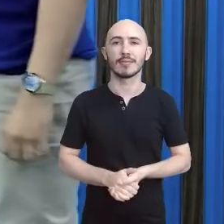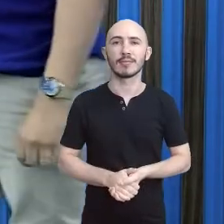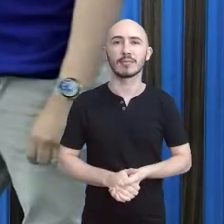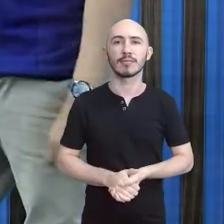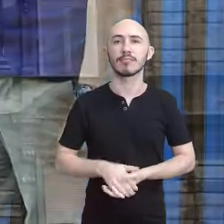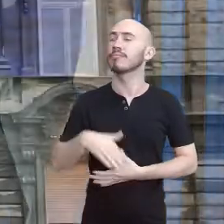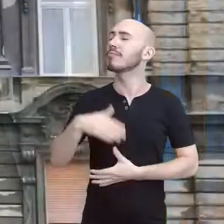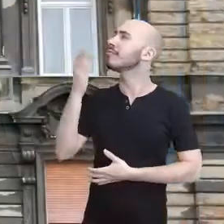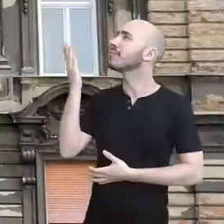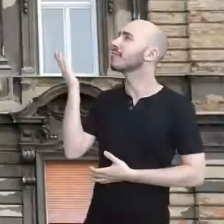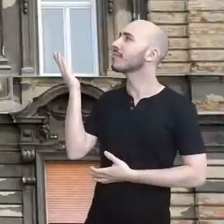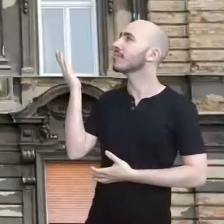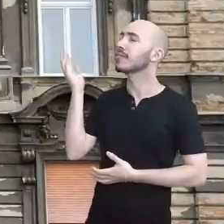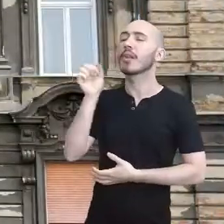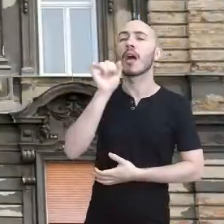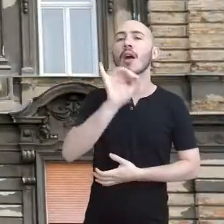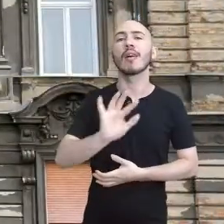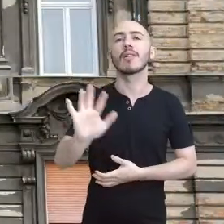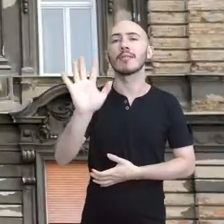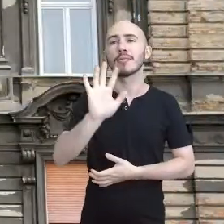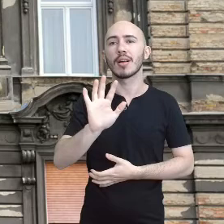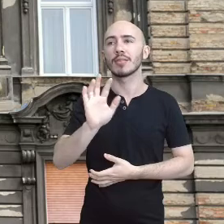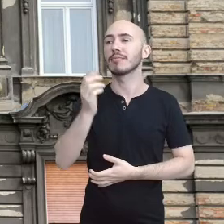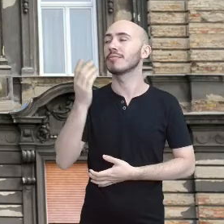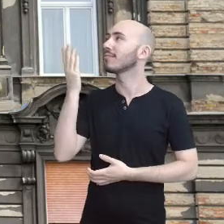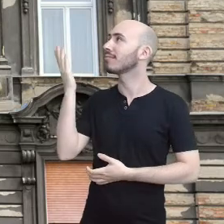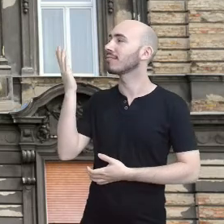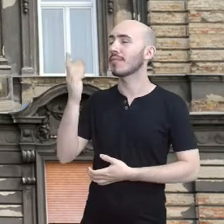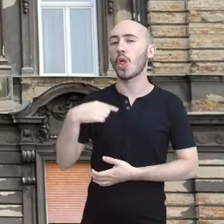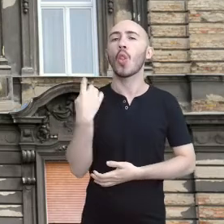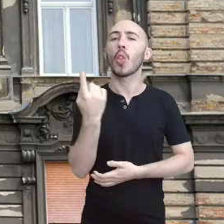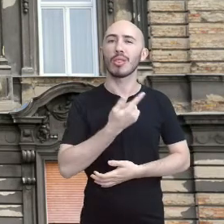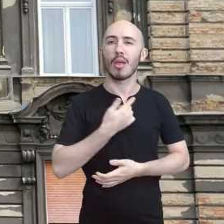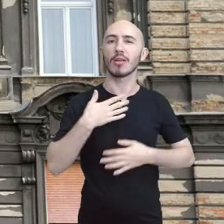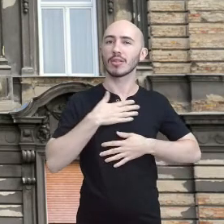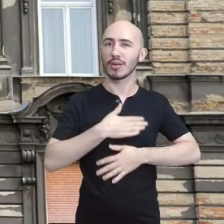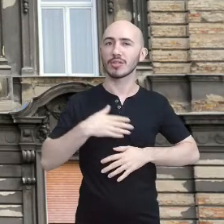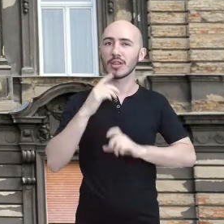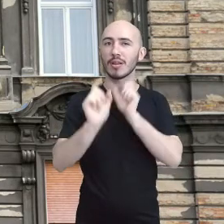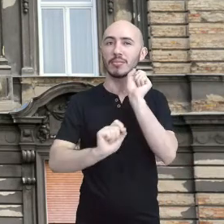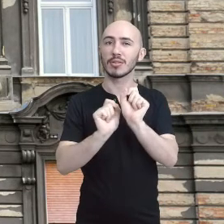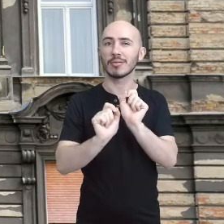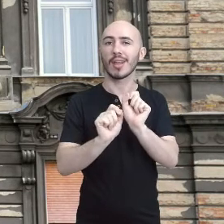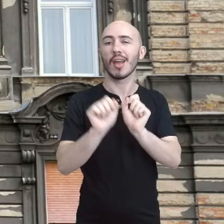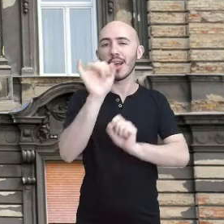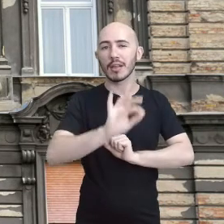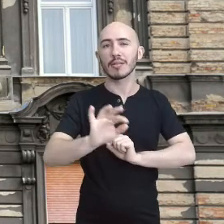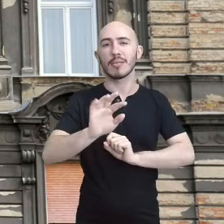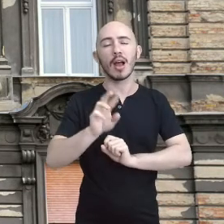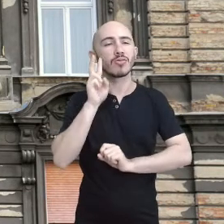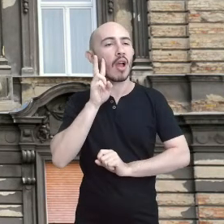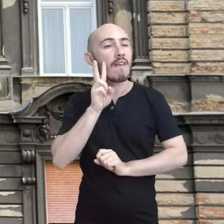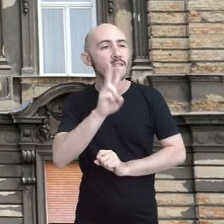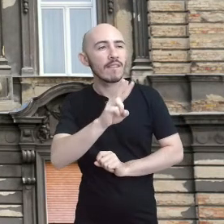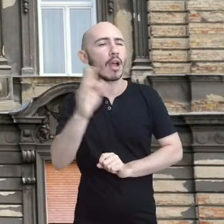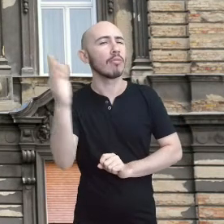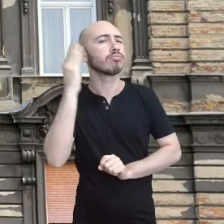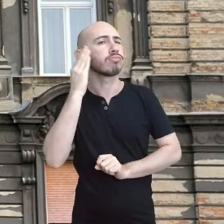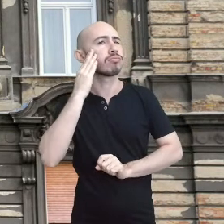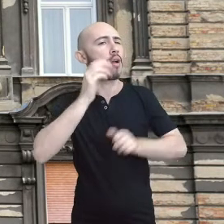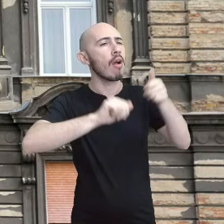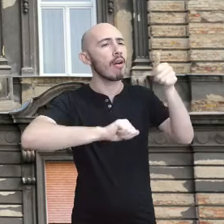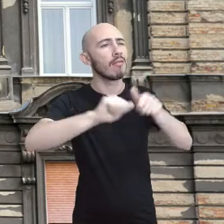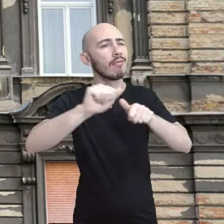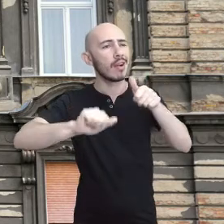Nessa imagem daqui, vocês sabem que a gente gosta muito dessa interpretação das imagens. Eu digo isso no começo de todas